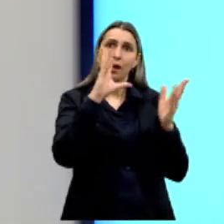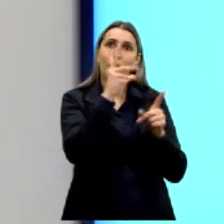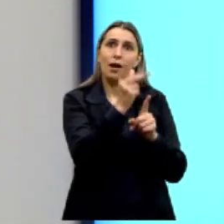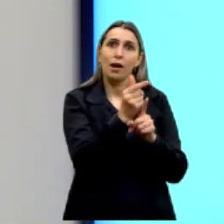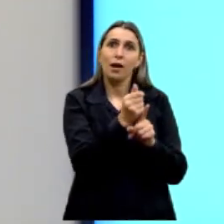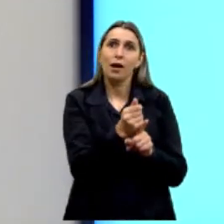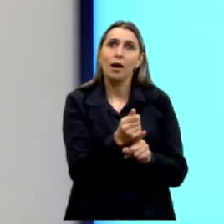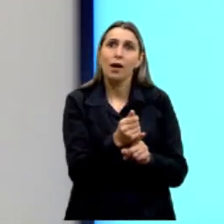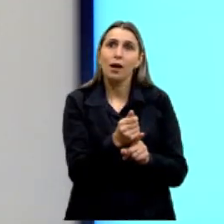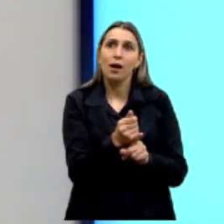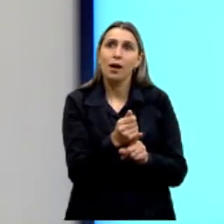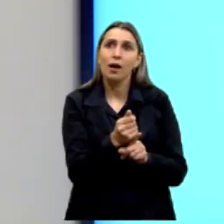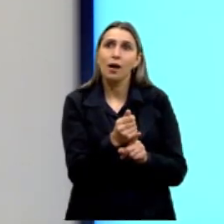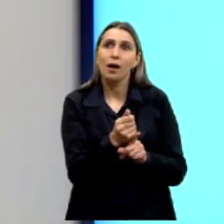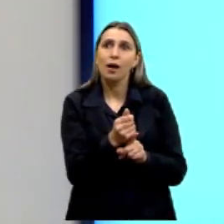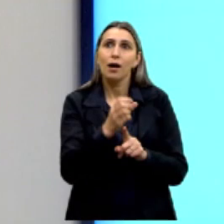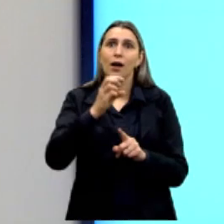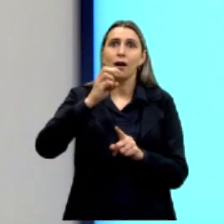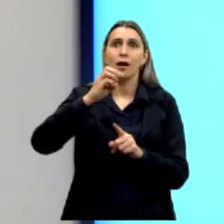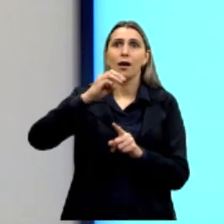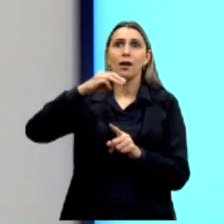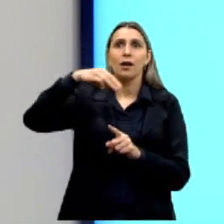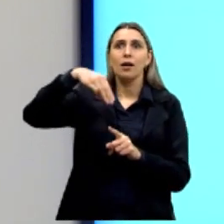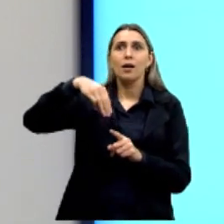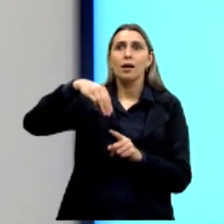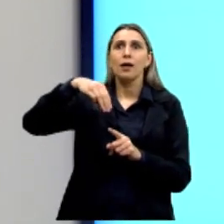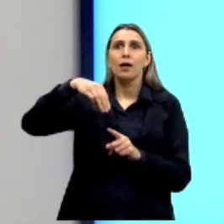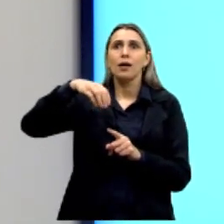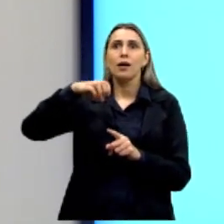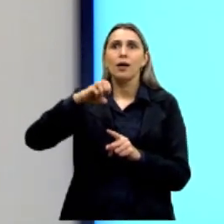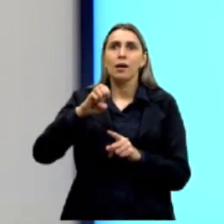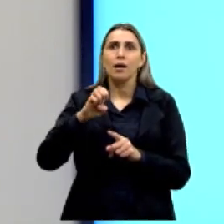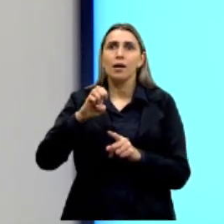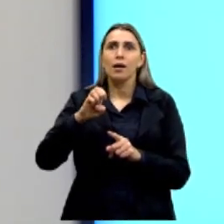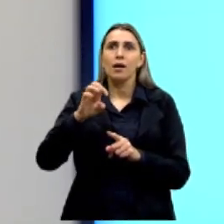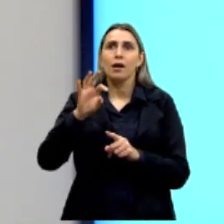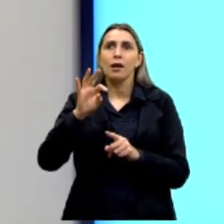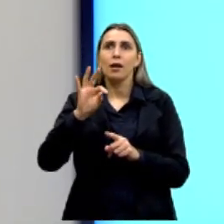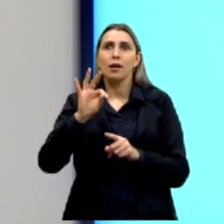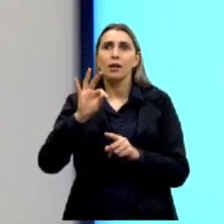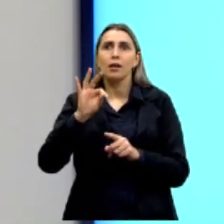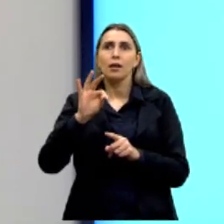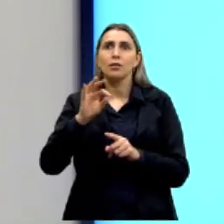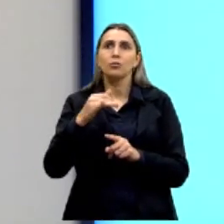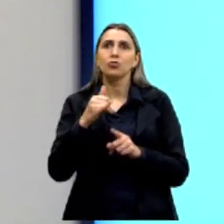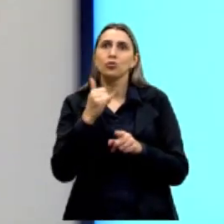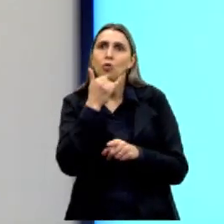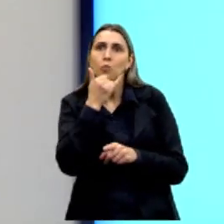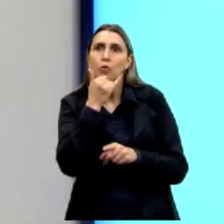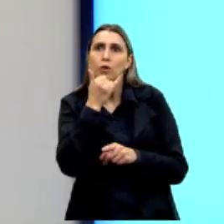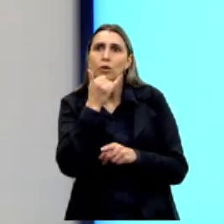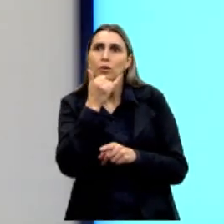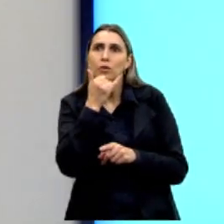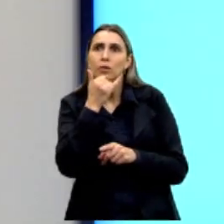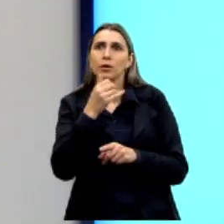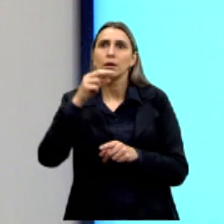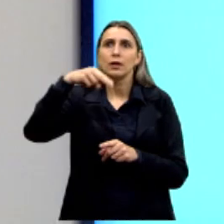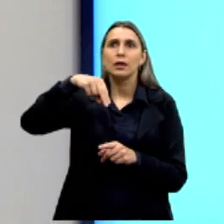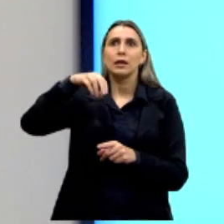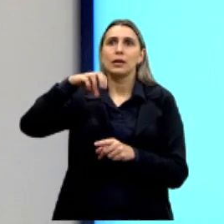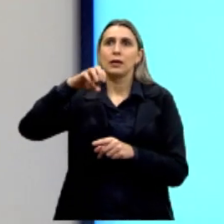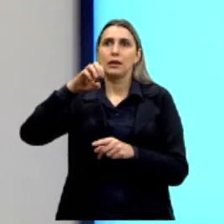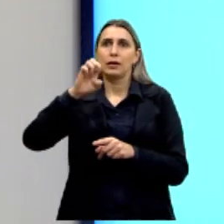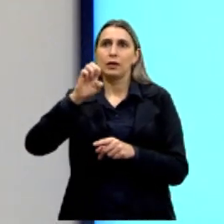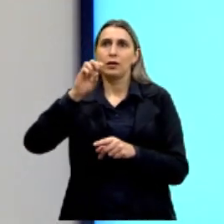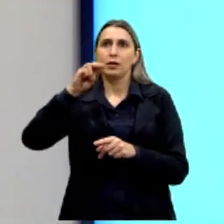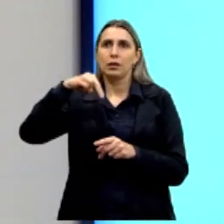artista plástico Menotti del pichia em volta Menotti del pichia